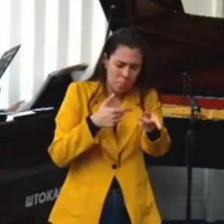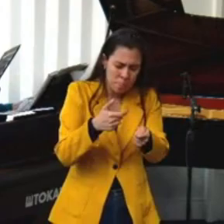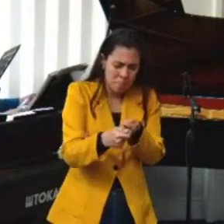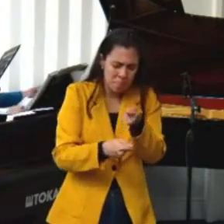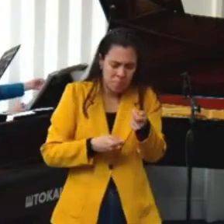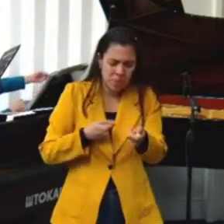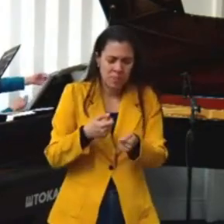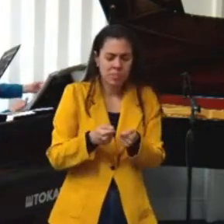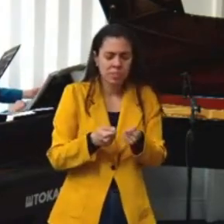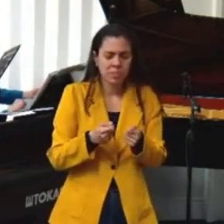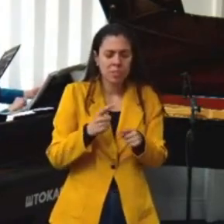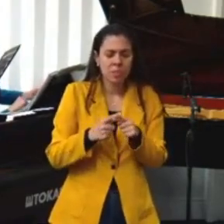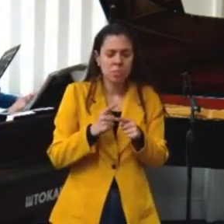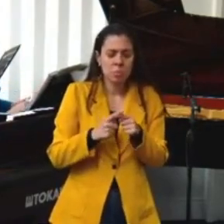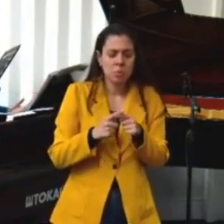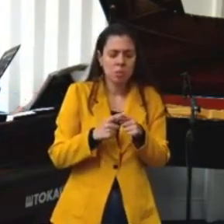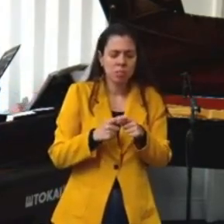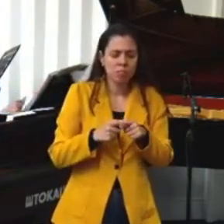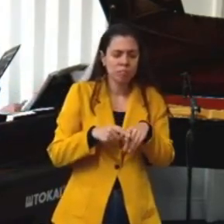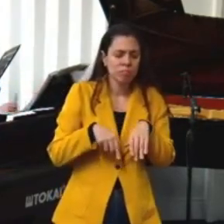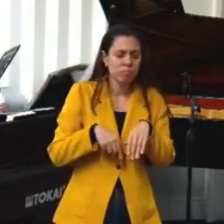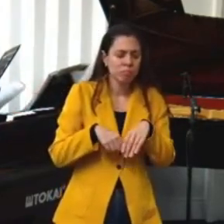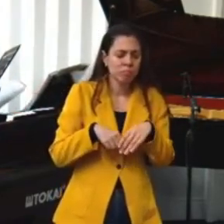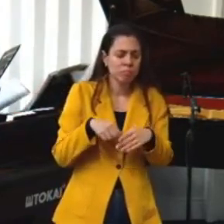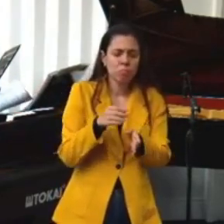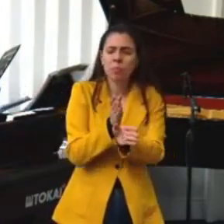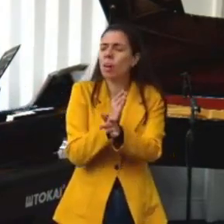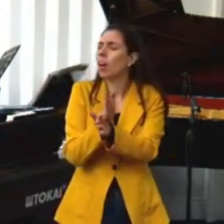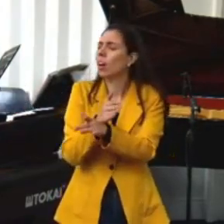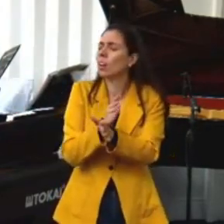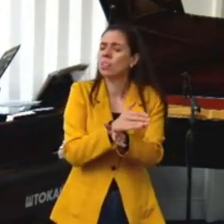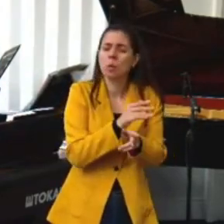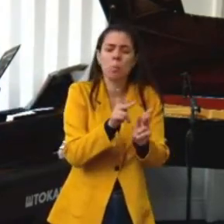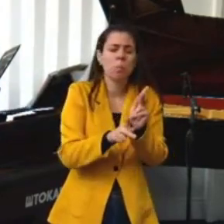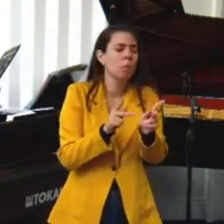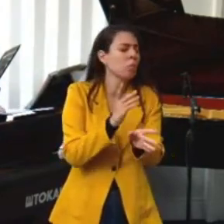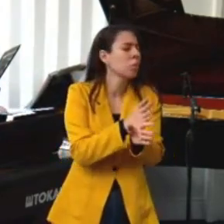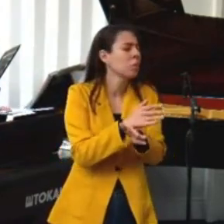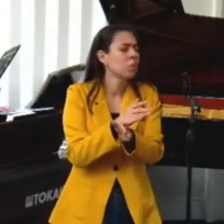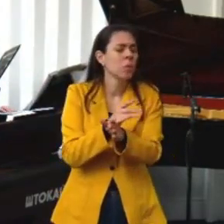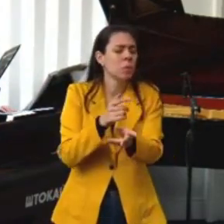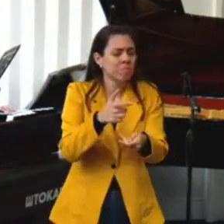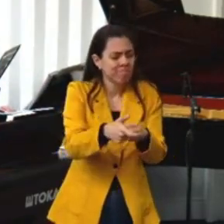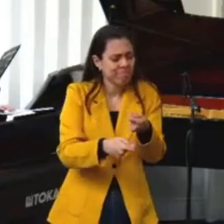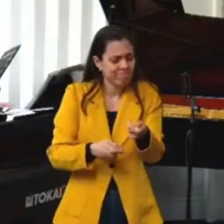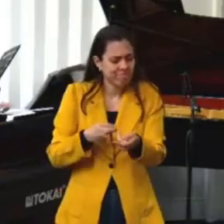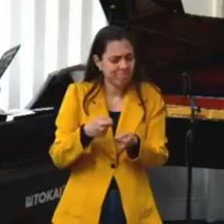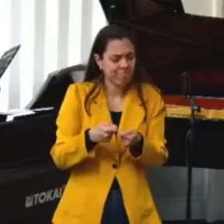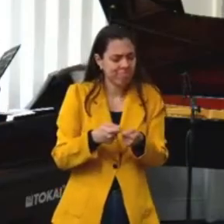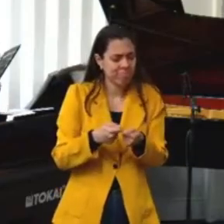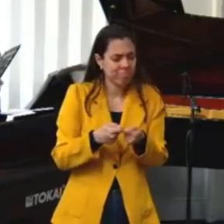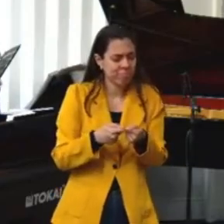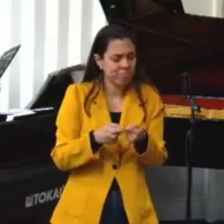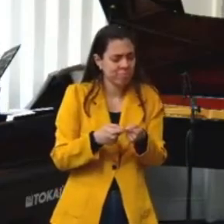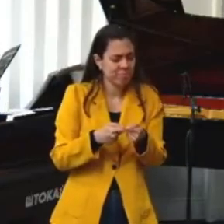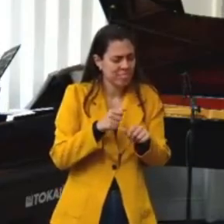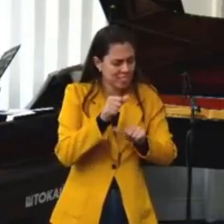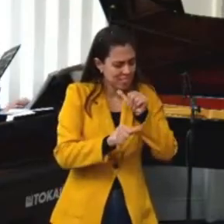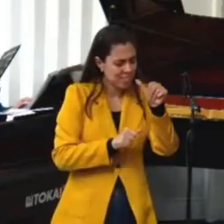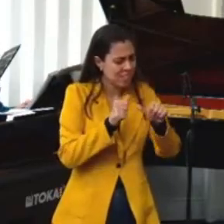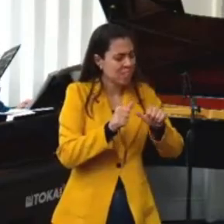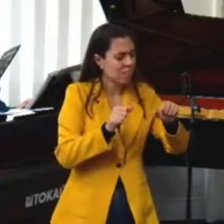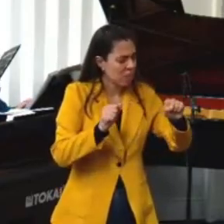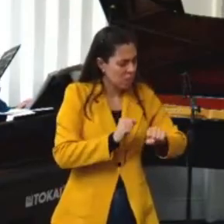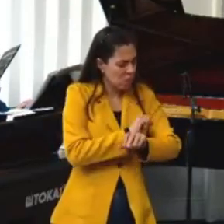aqueles que estão sem rumo, sem direção. E glorifica o Teu nome, Senhor, na vida de cada um deles. E a minha oração